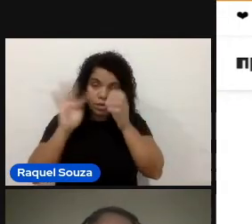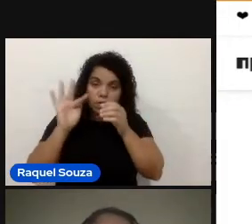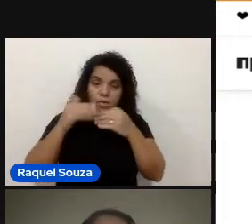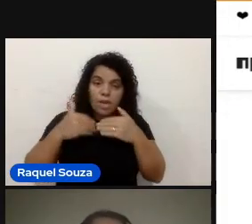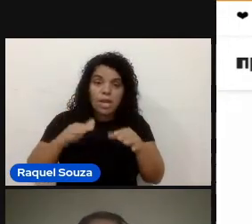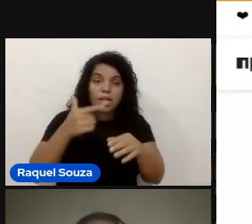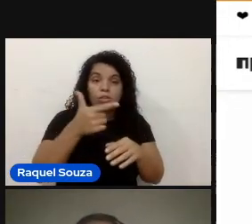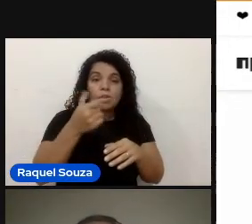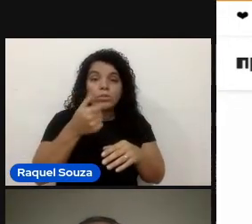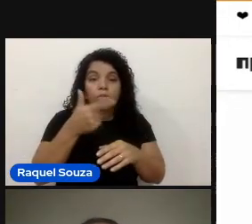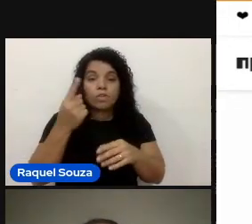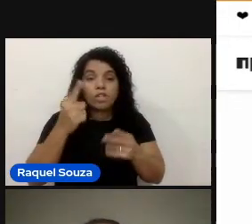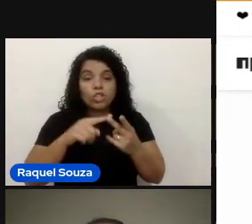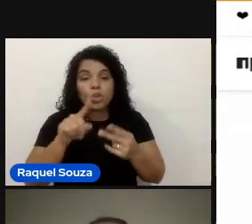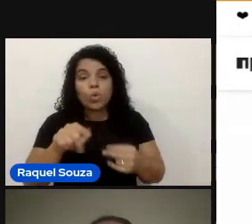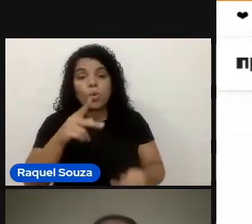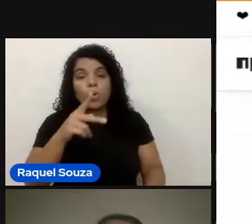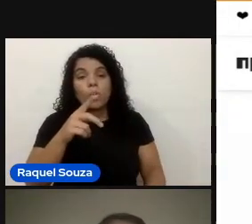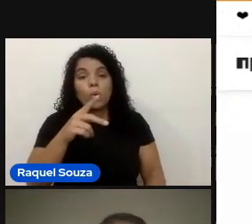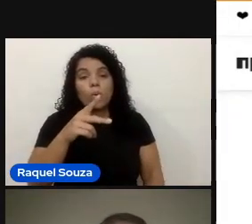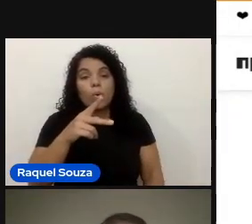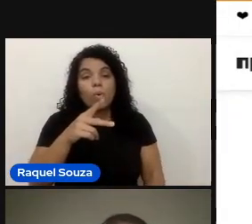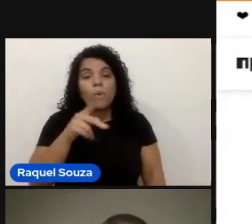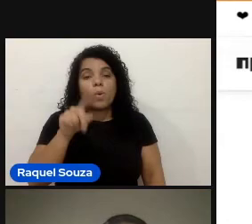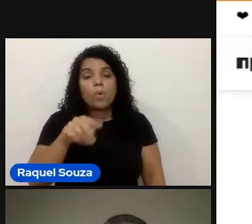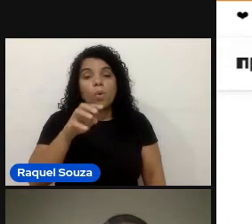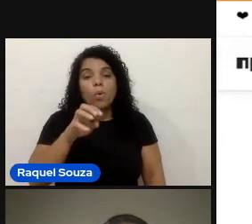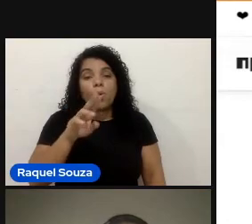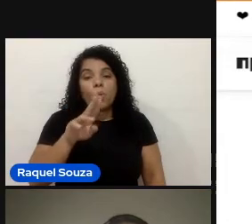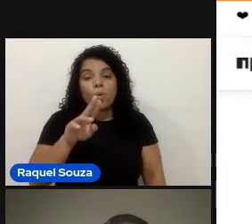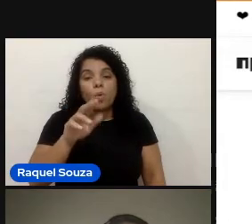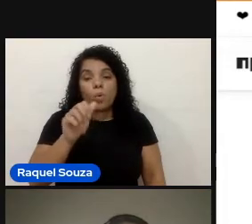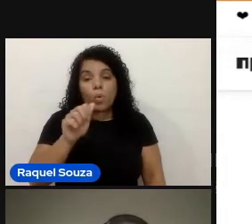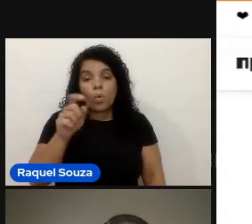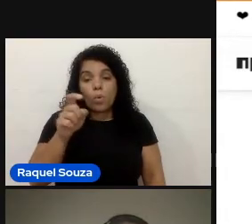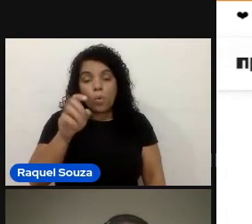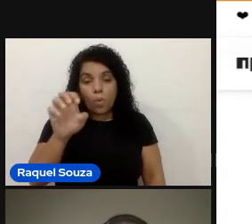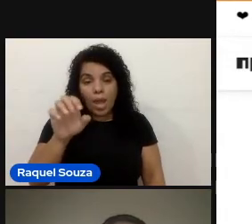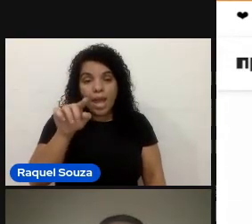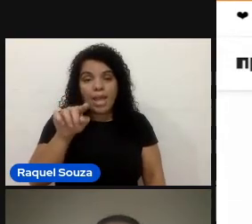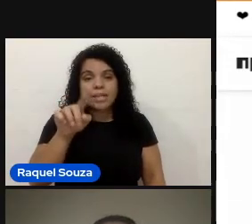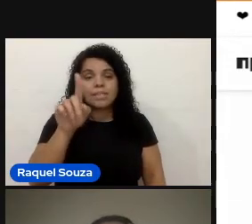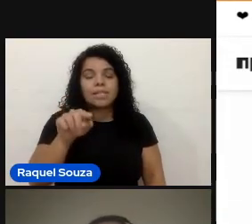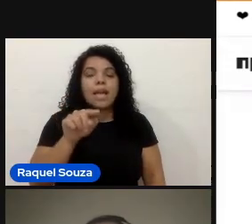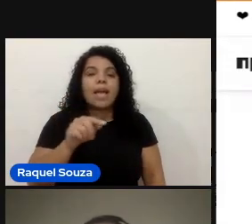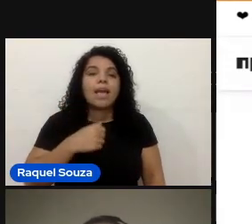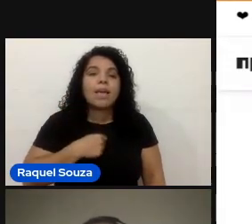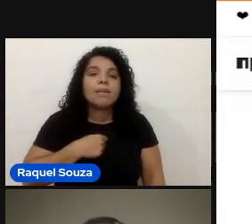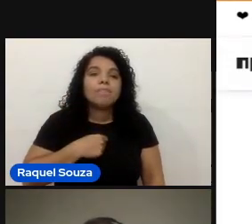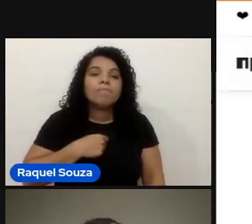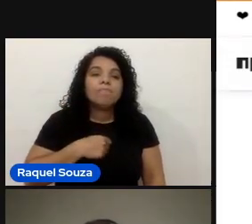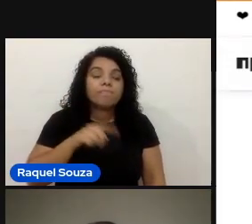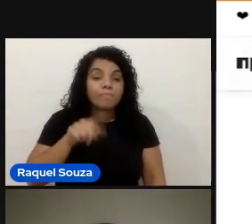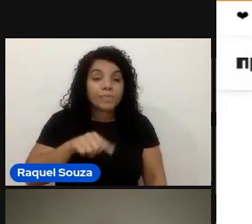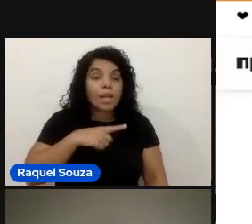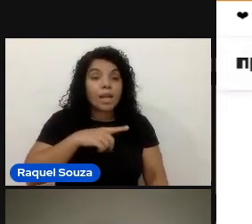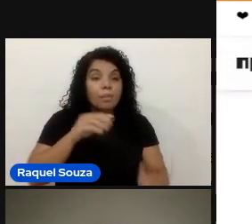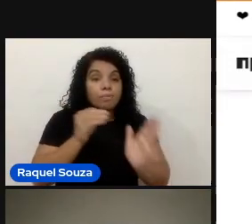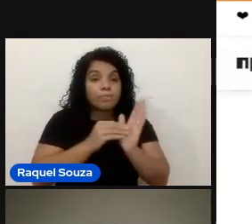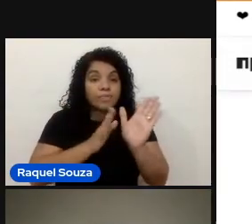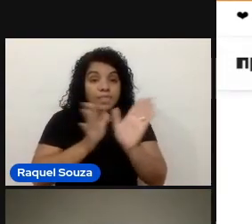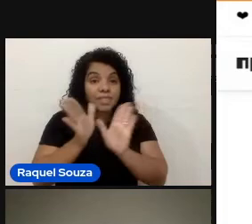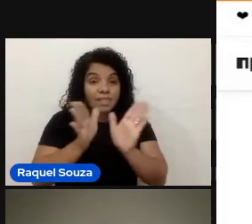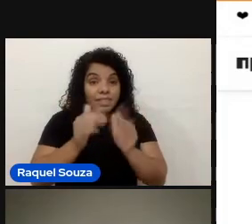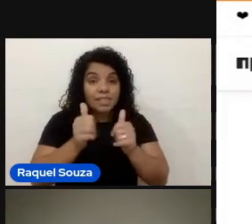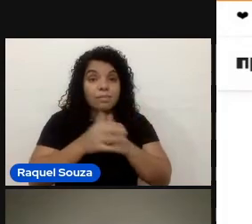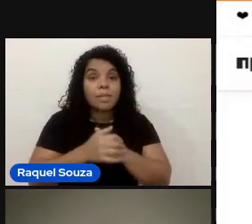X Playwright. O X é uma engine de acessibilidade